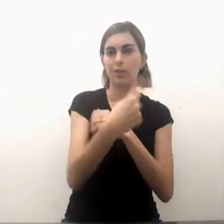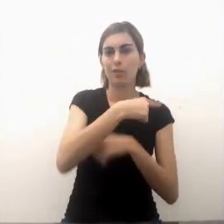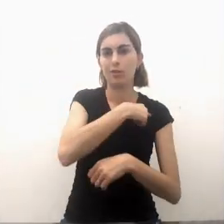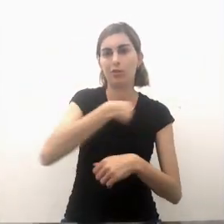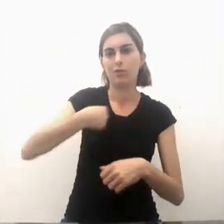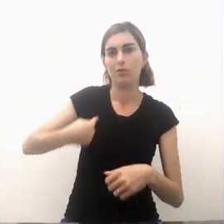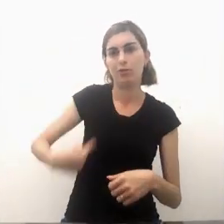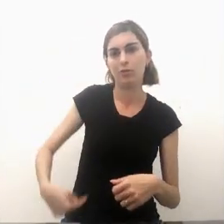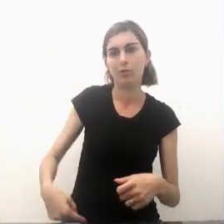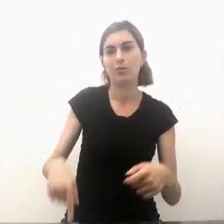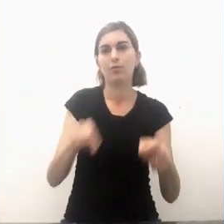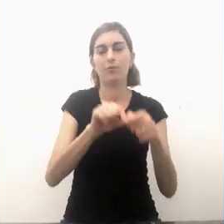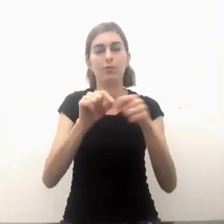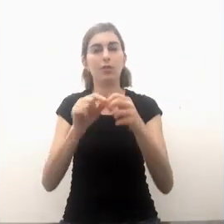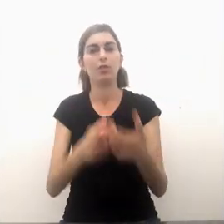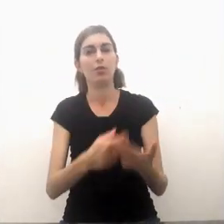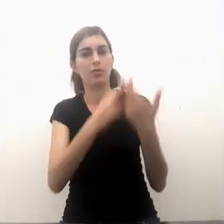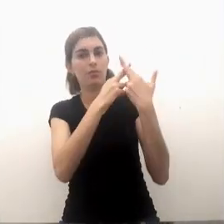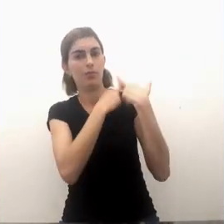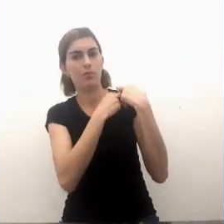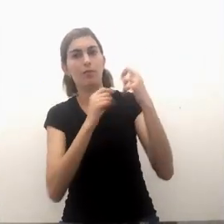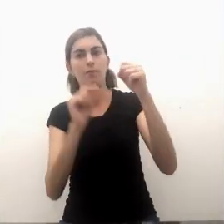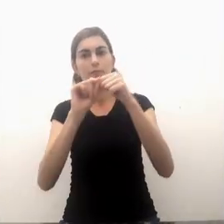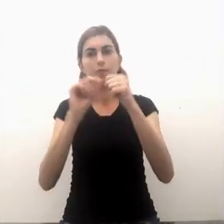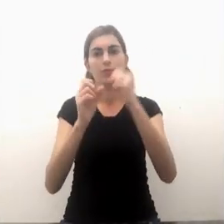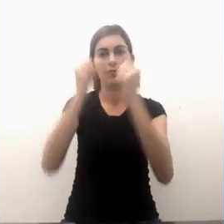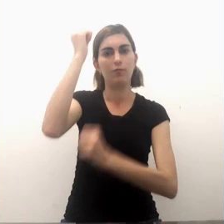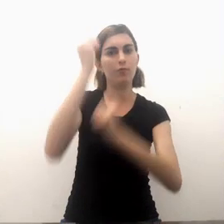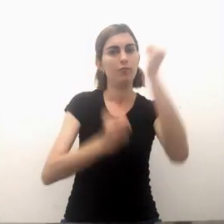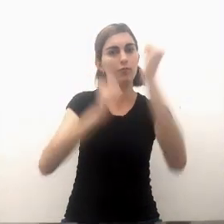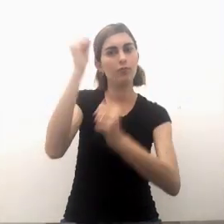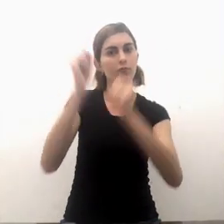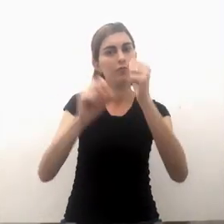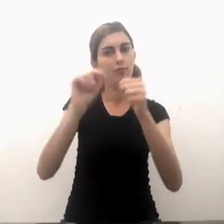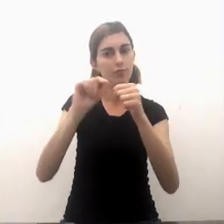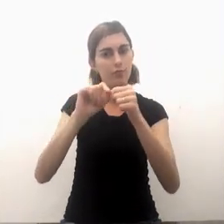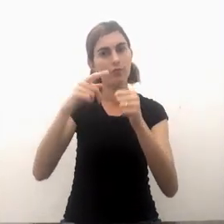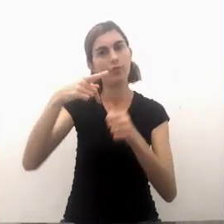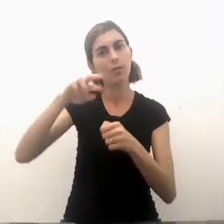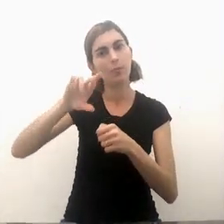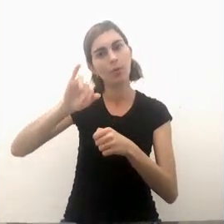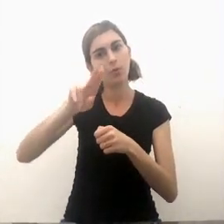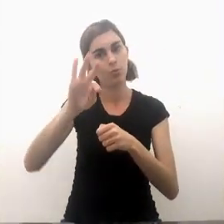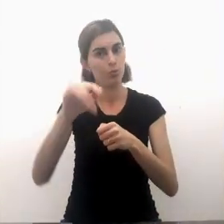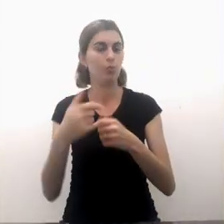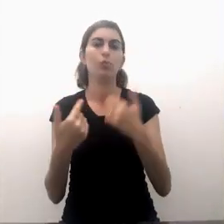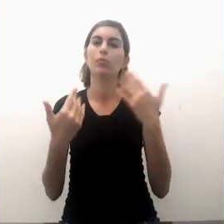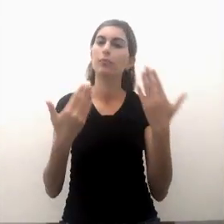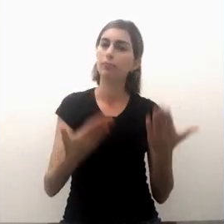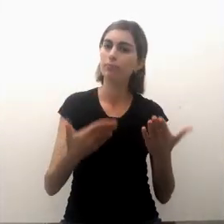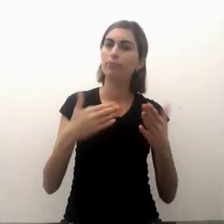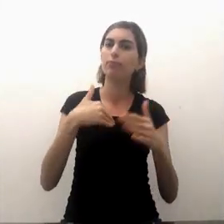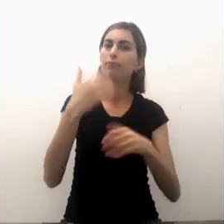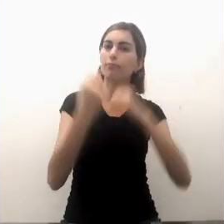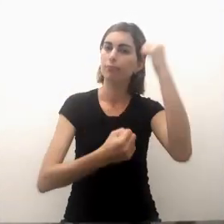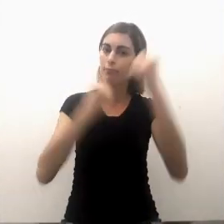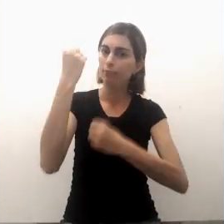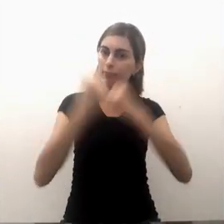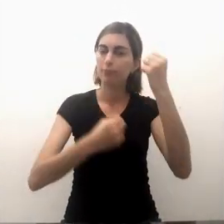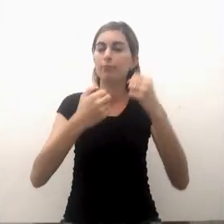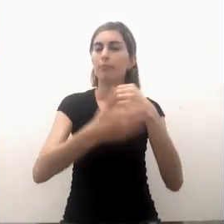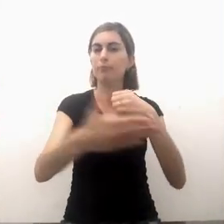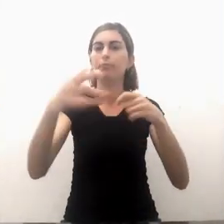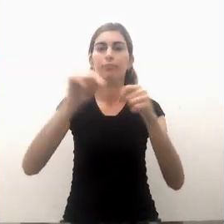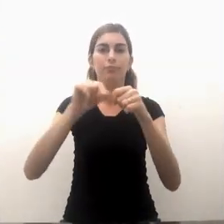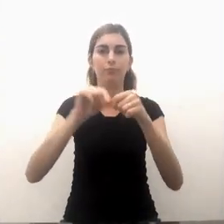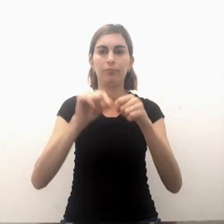e a China ela ficava responsável pela fabricação desse produto, tá? Com essa fabricação,